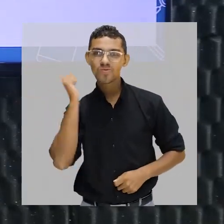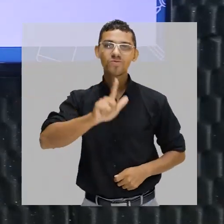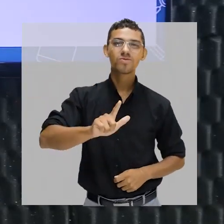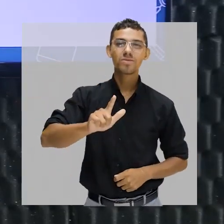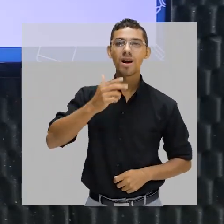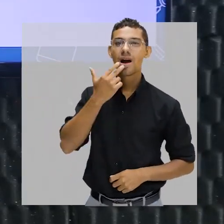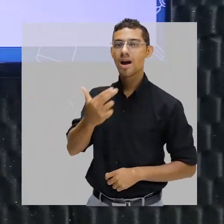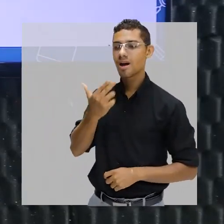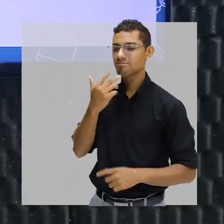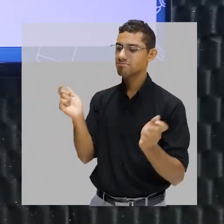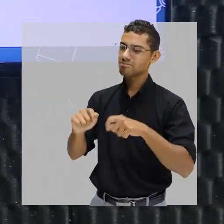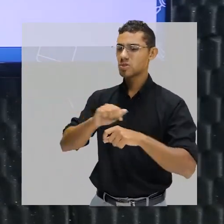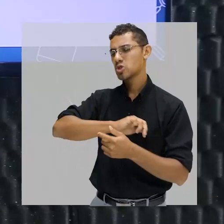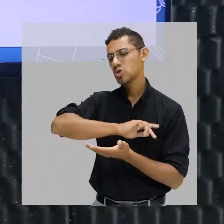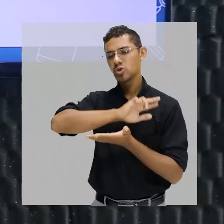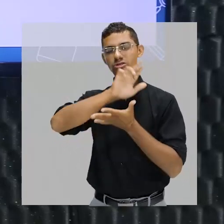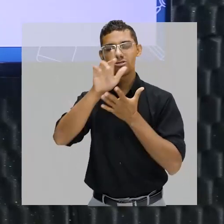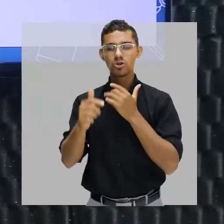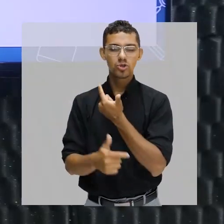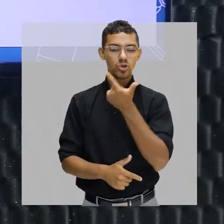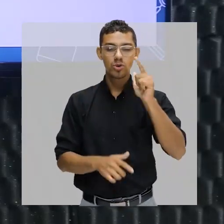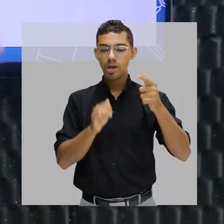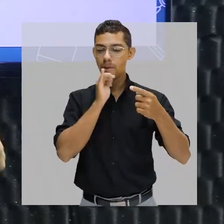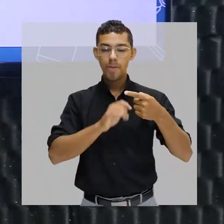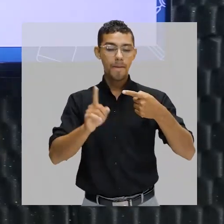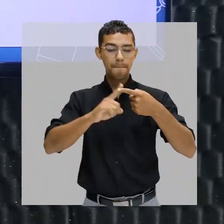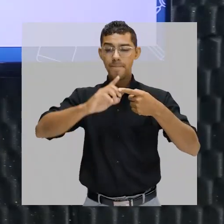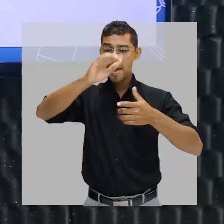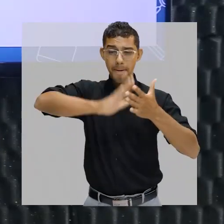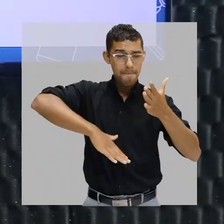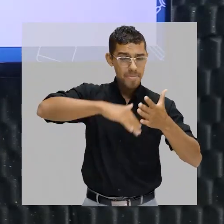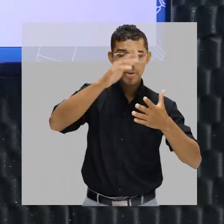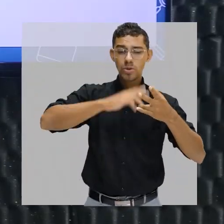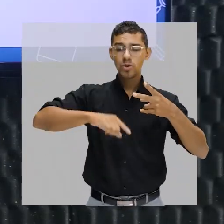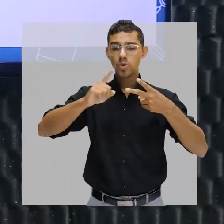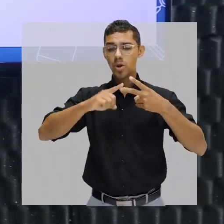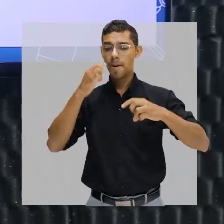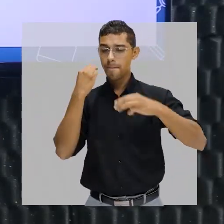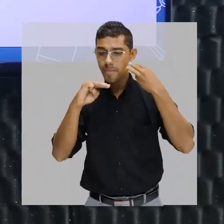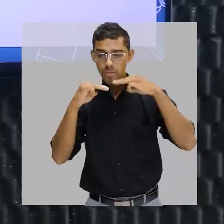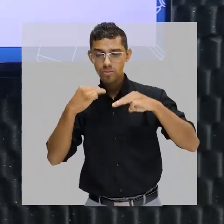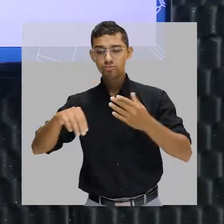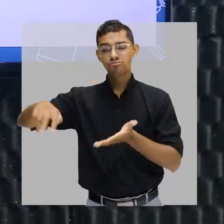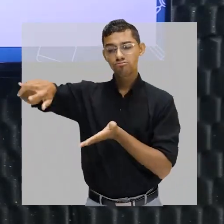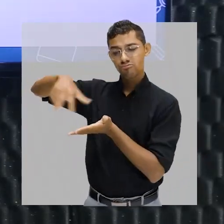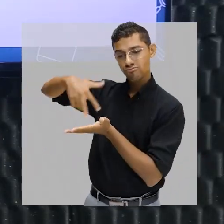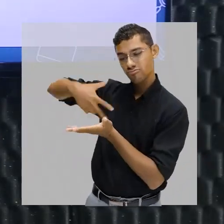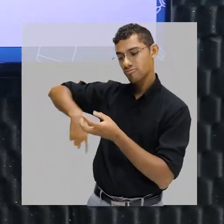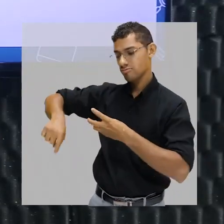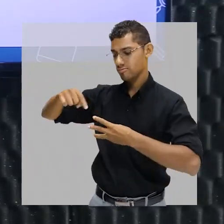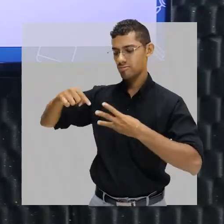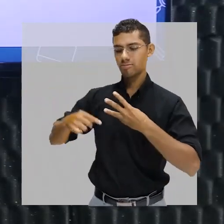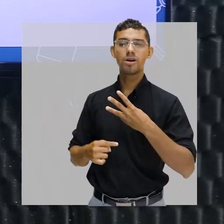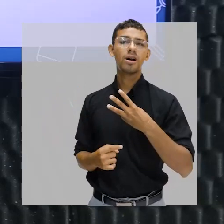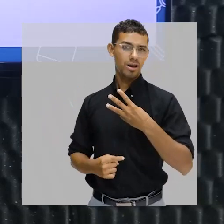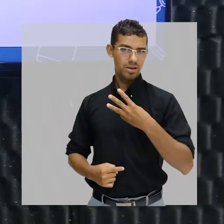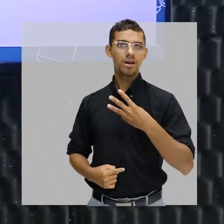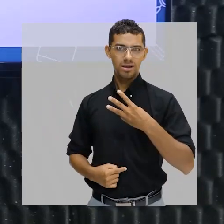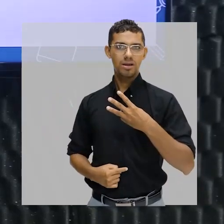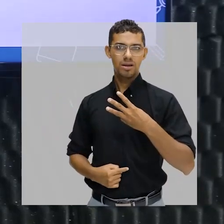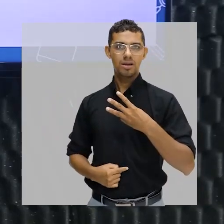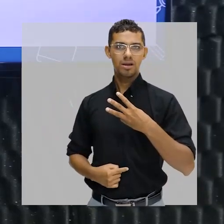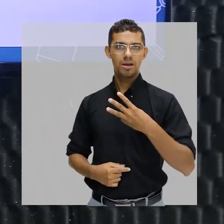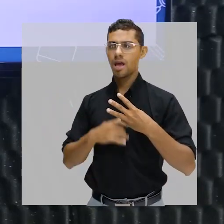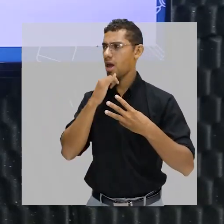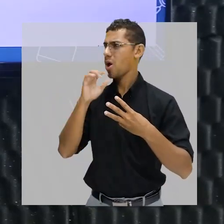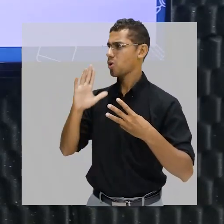a língua e outras manifestações, como pintura, música e dança. Olha só, eu não